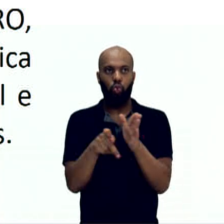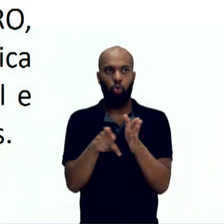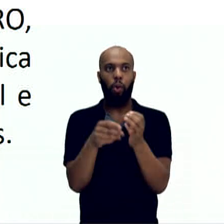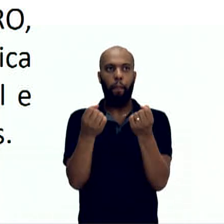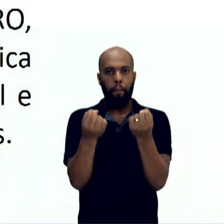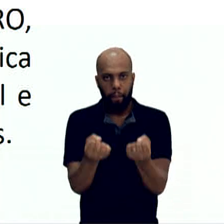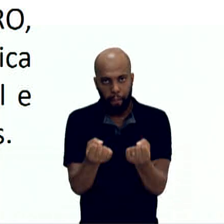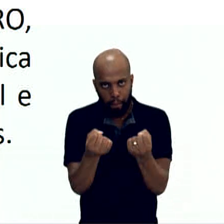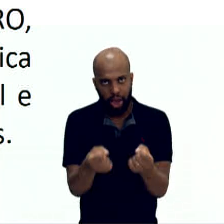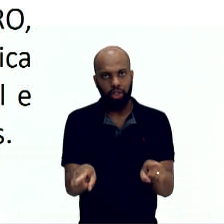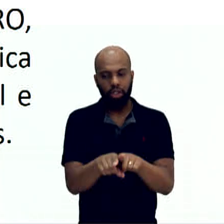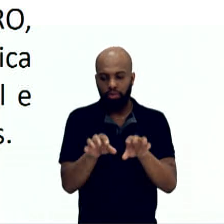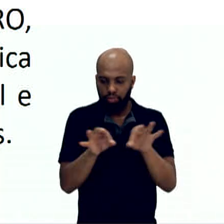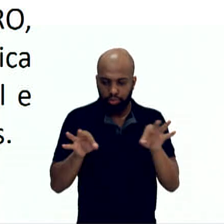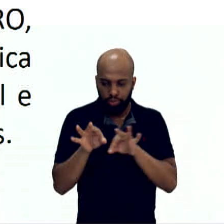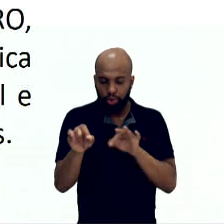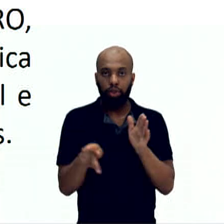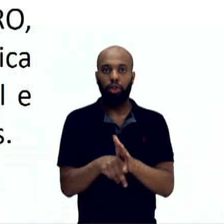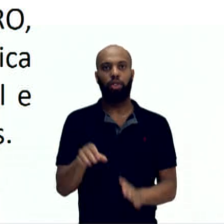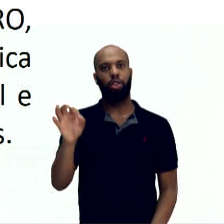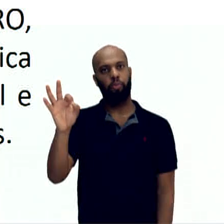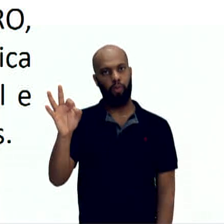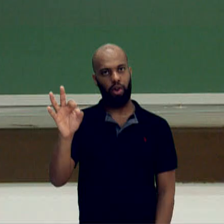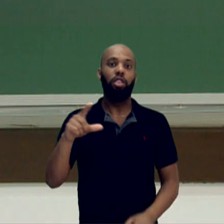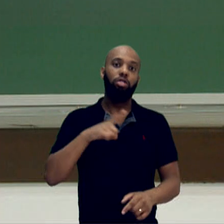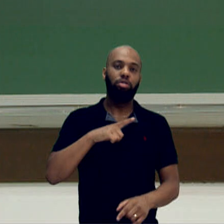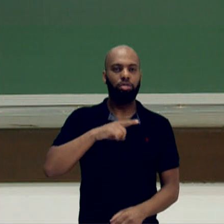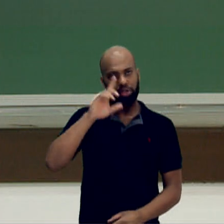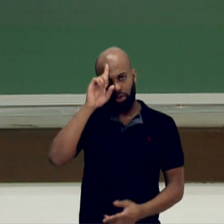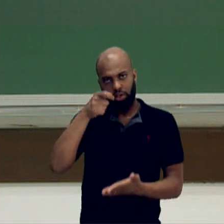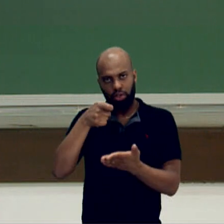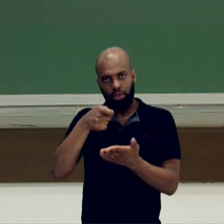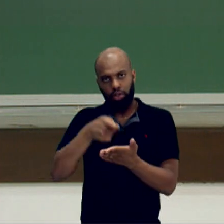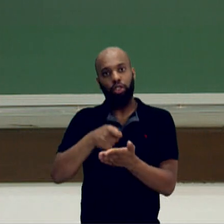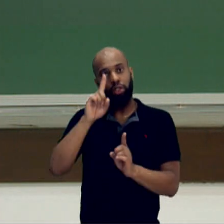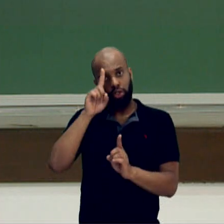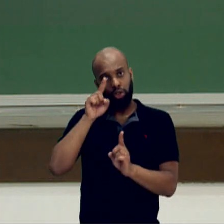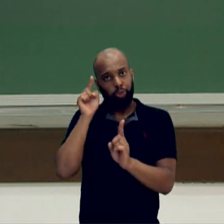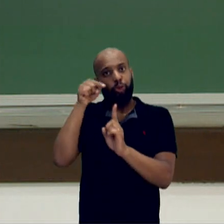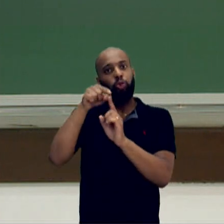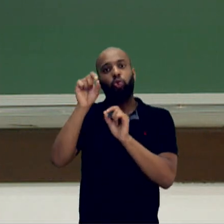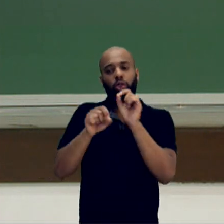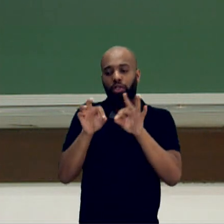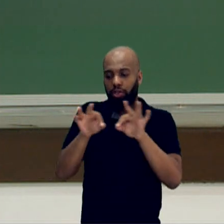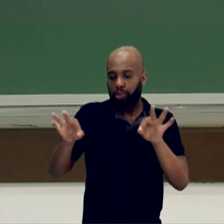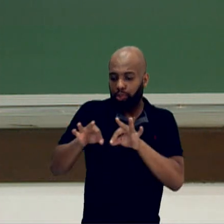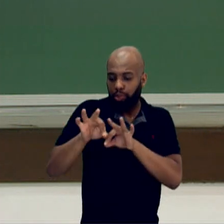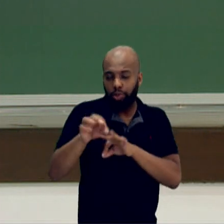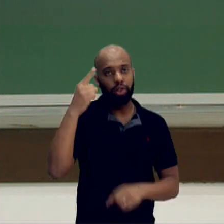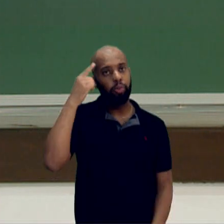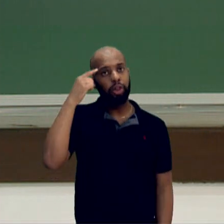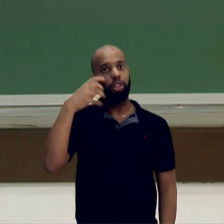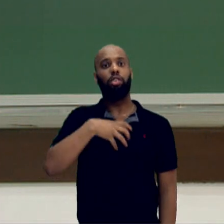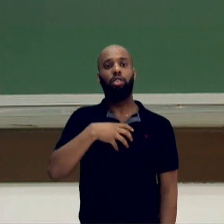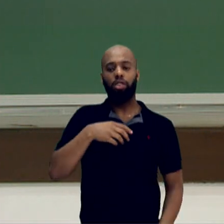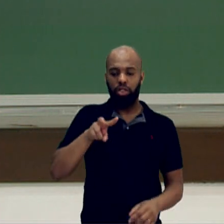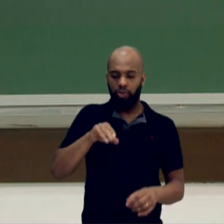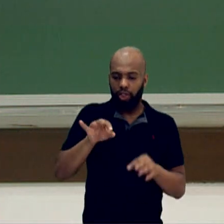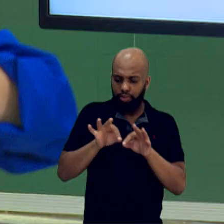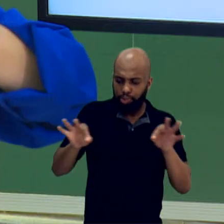ser medida as terras. Aí o que eles falavam? Mas você já pensou, gente, eu medi uma terra?